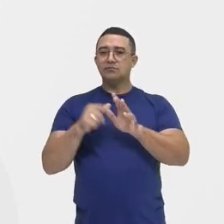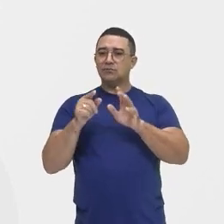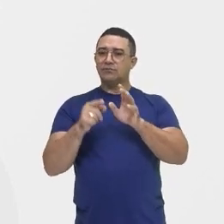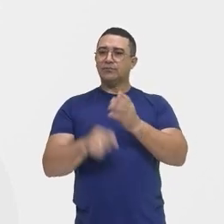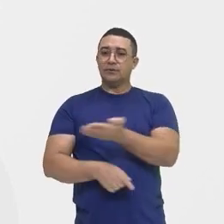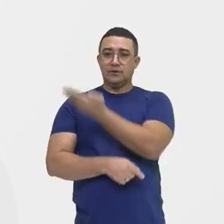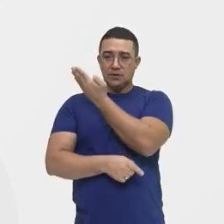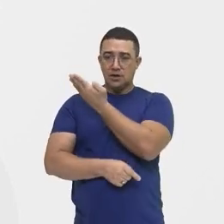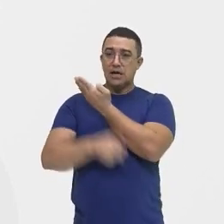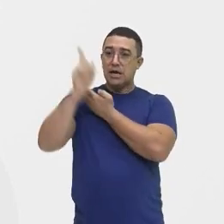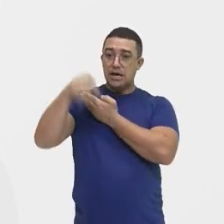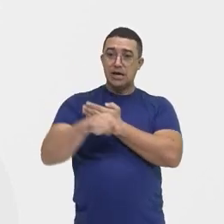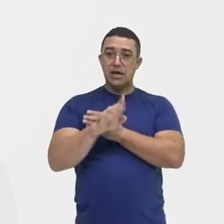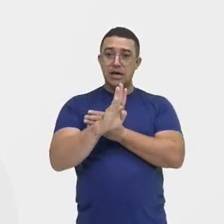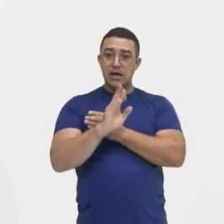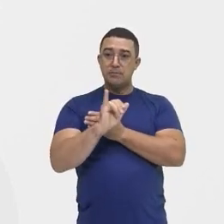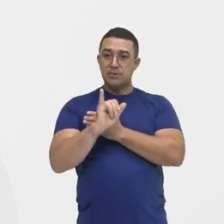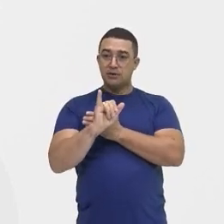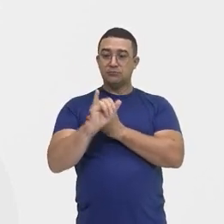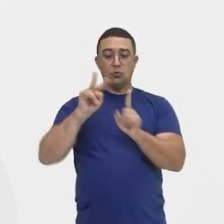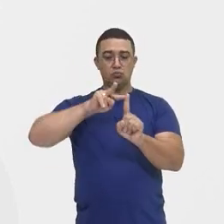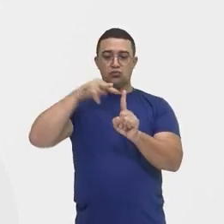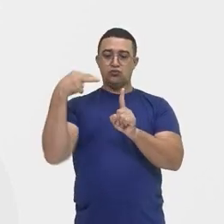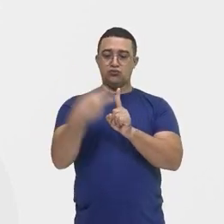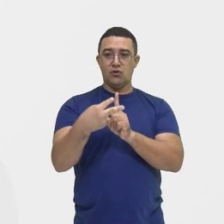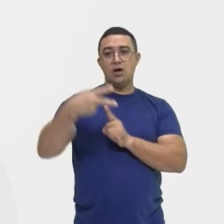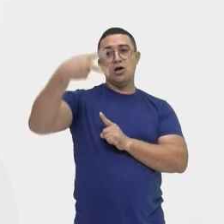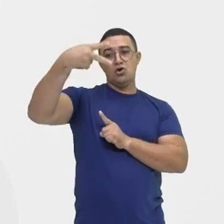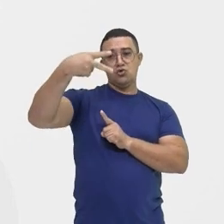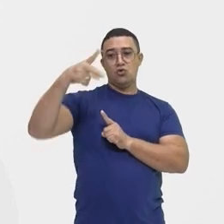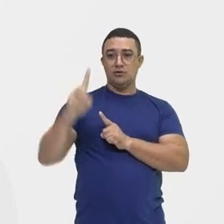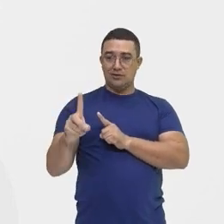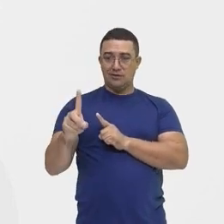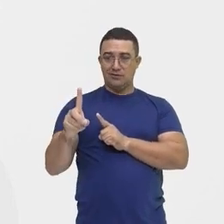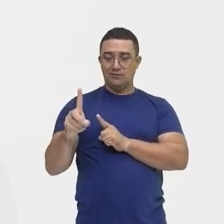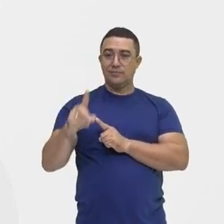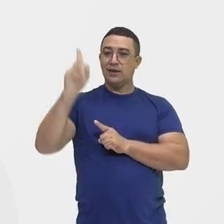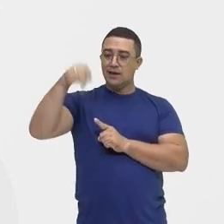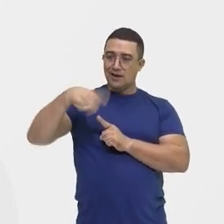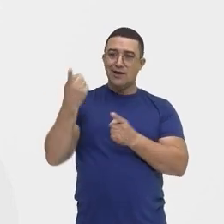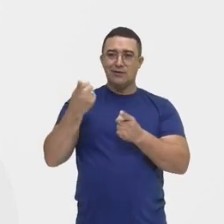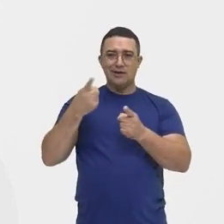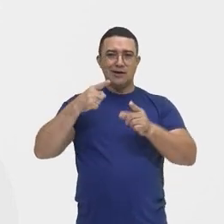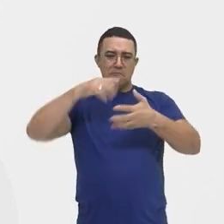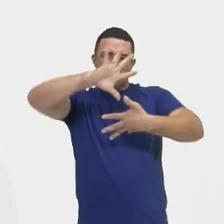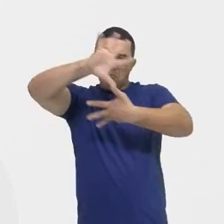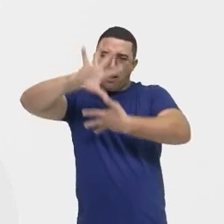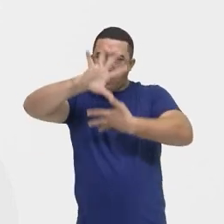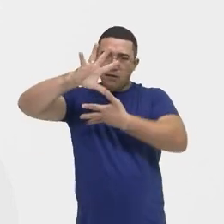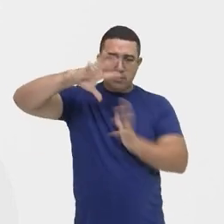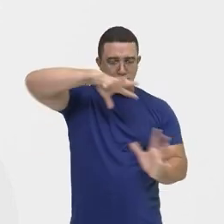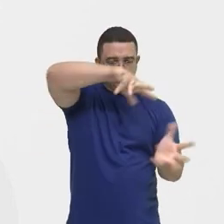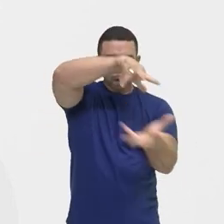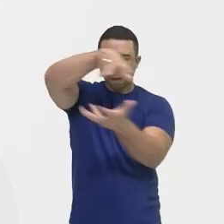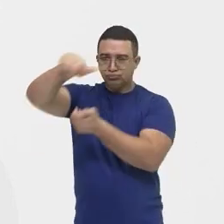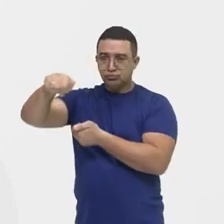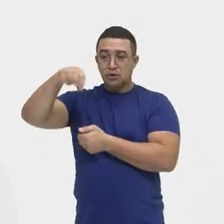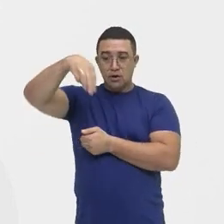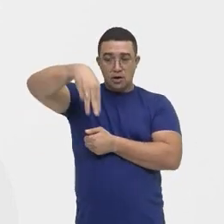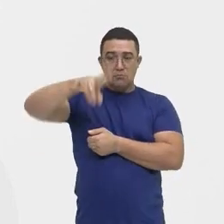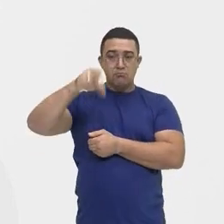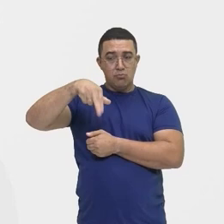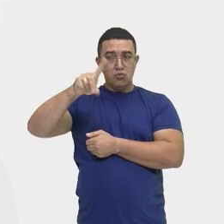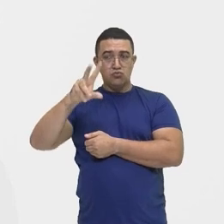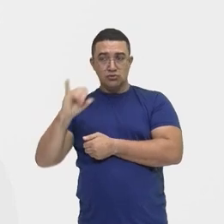bidimensional, onde a gente observa duas dimensões, né? Também chamado aí de mapa mundi. Ou você pode colocar ali que é o